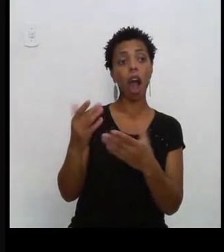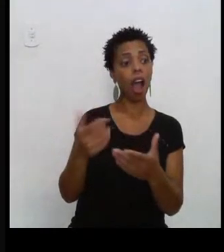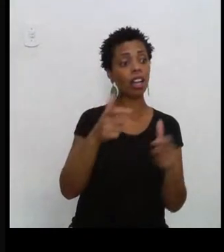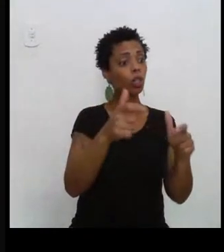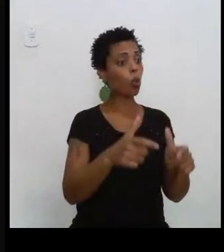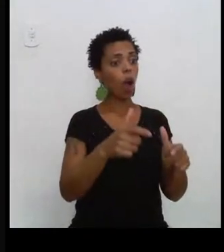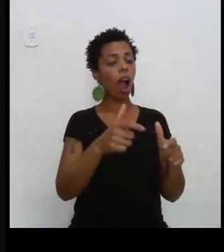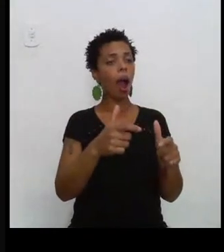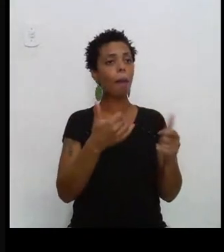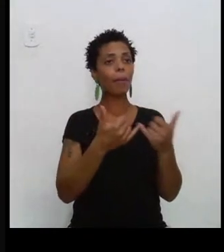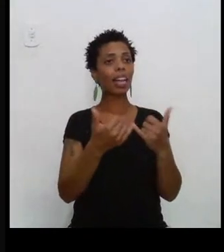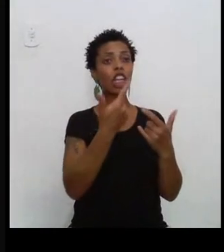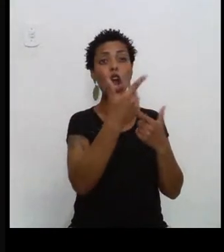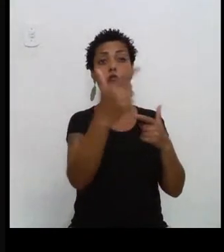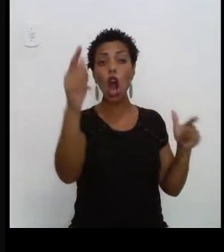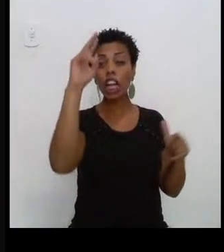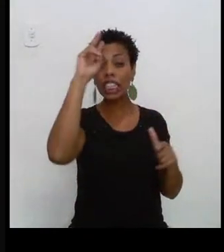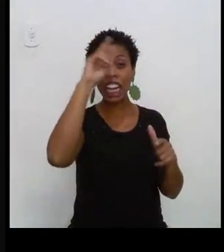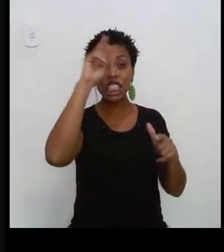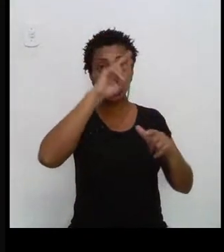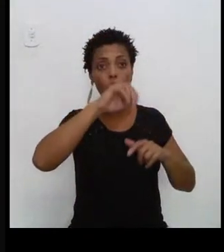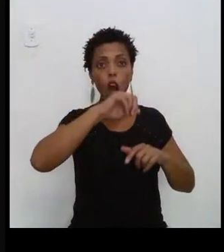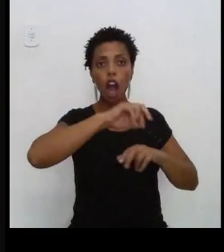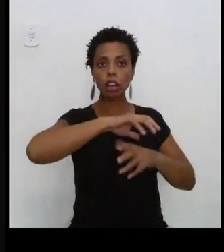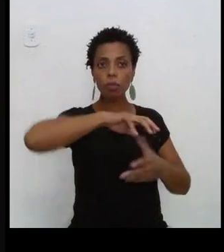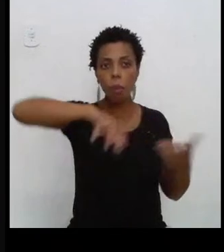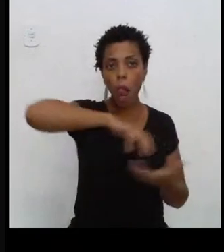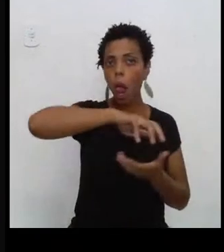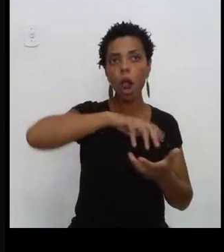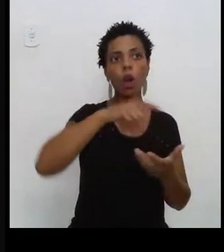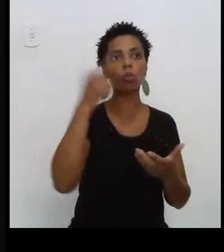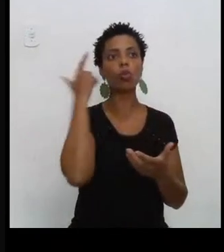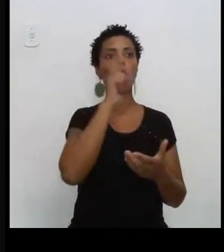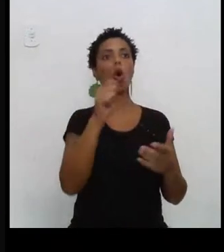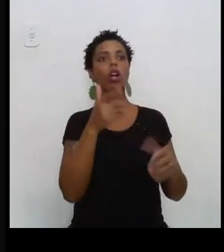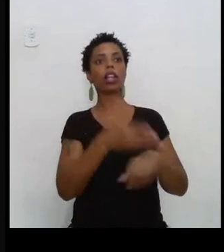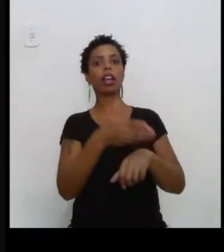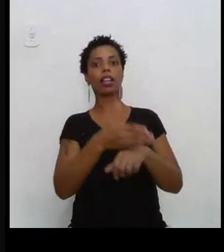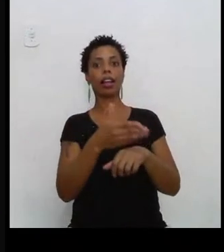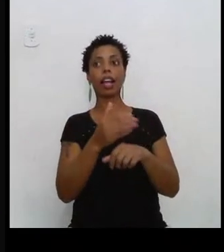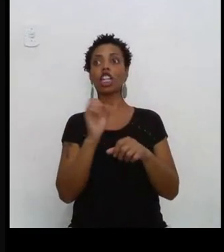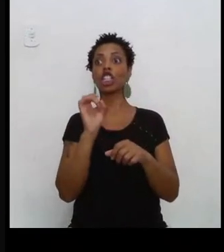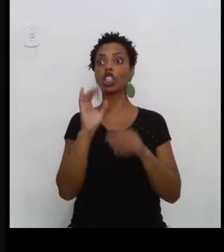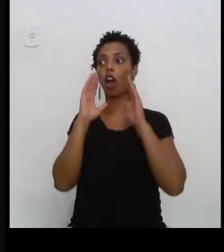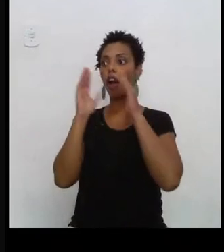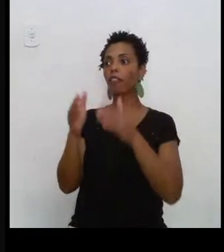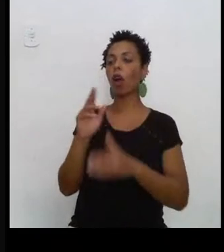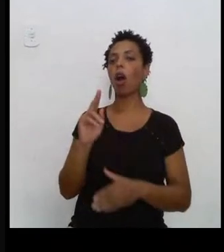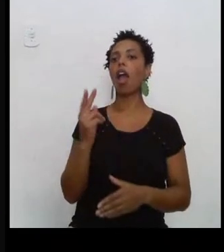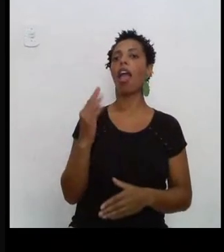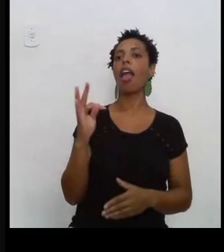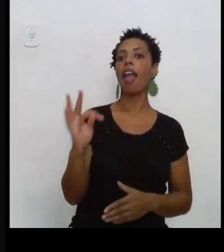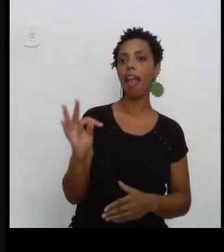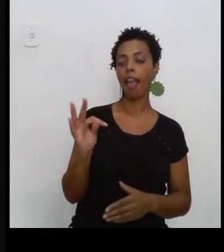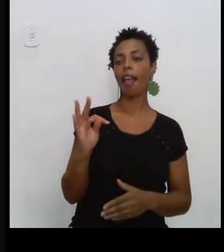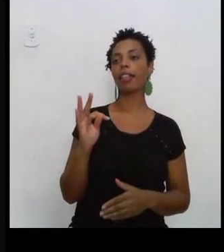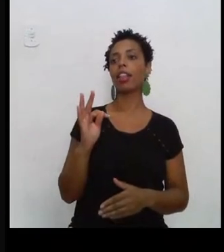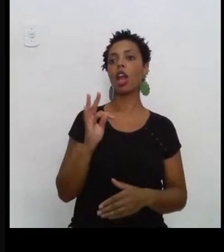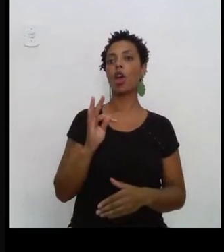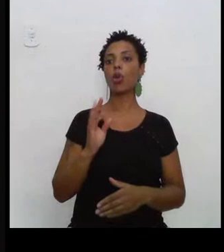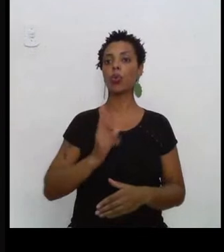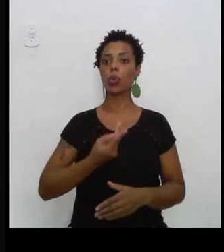idade mais frágil né que que era que será limitada na lateral se deve terminar em uma horta Ou nem com Alice Maria